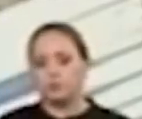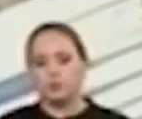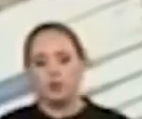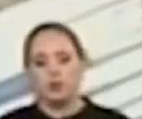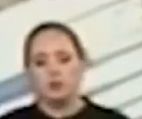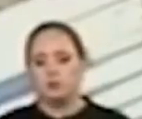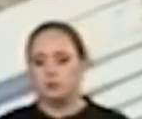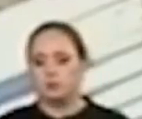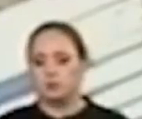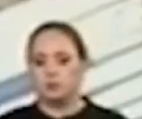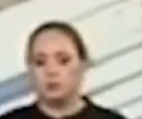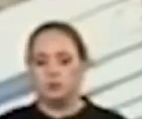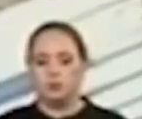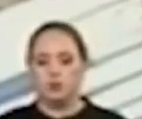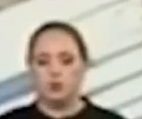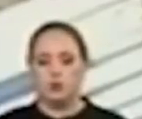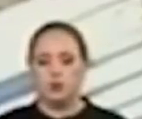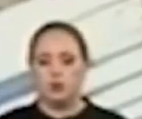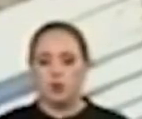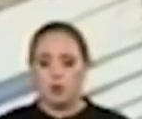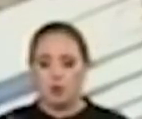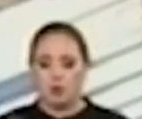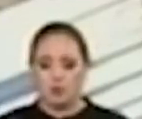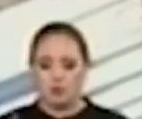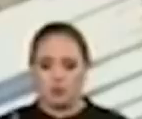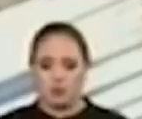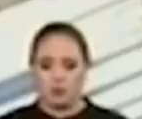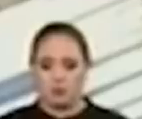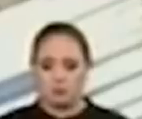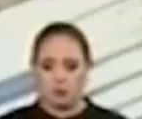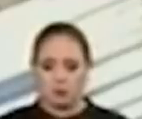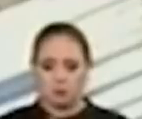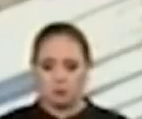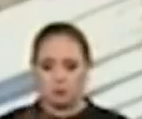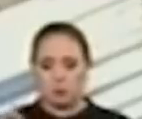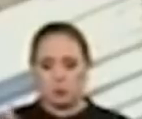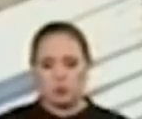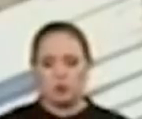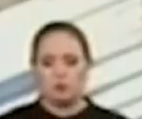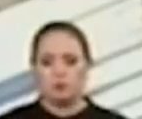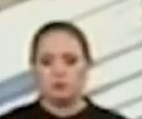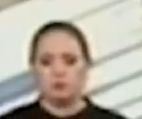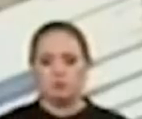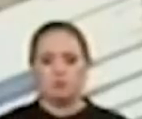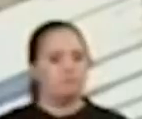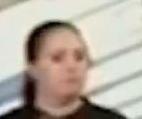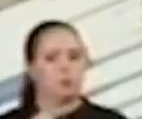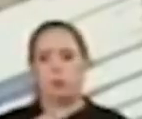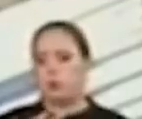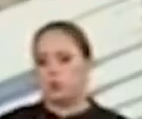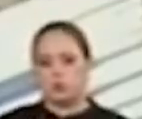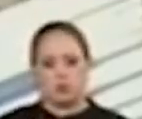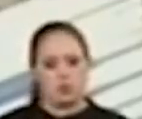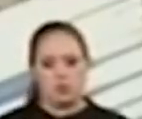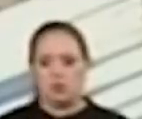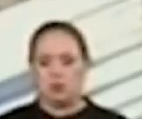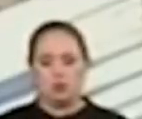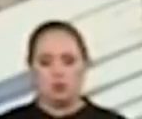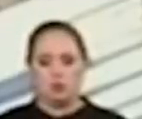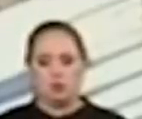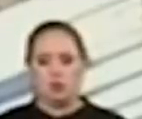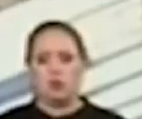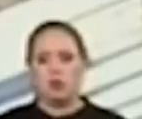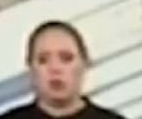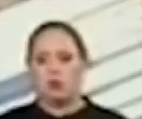num estado democrático de direito em viabilizar alguém a escolha do caminho a